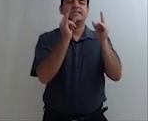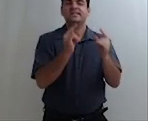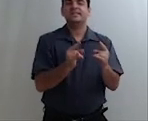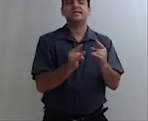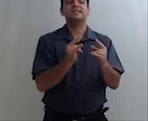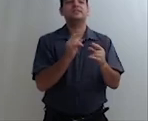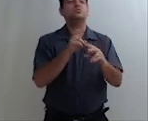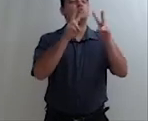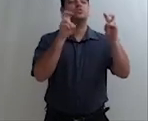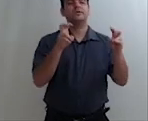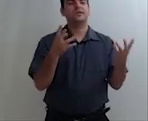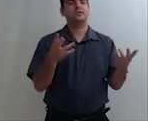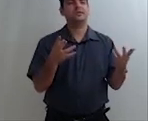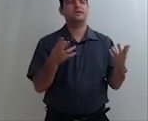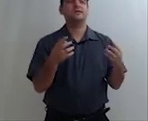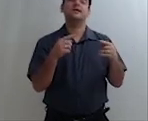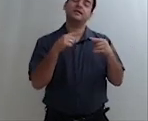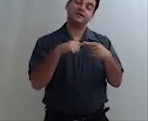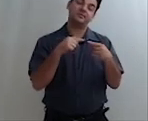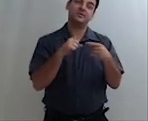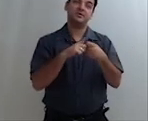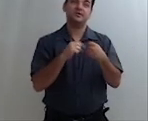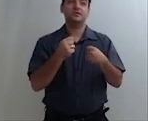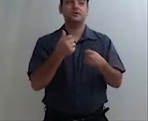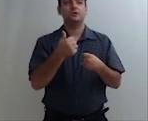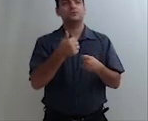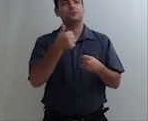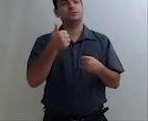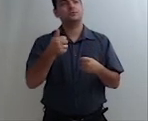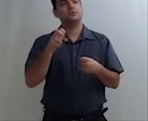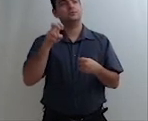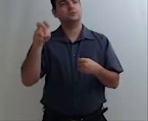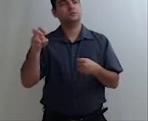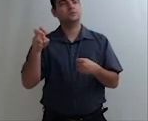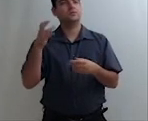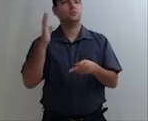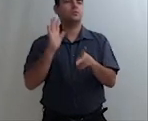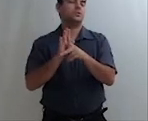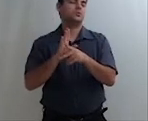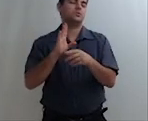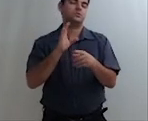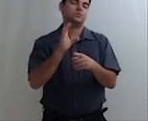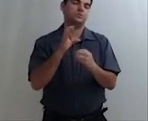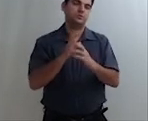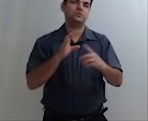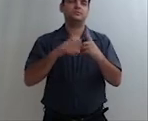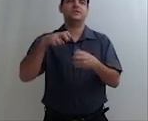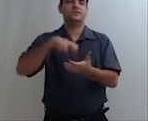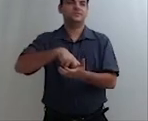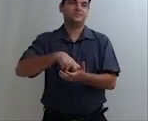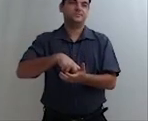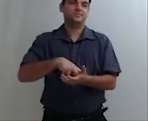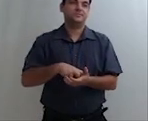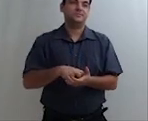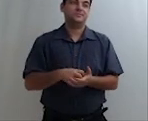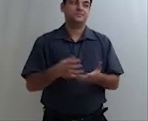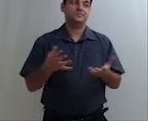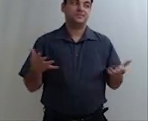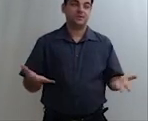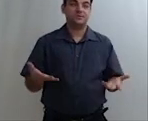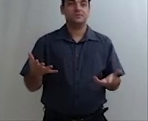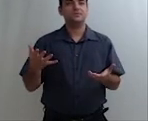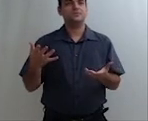contrariedades aos artigos 155 e 402 do Código Penal contudo ao contrário do que se alega não há num acordo embargado nenhuma